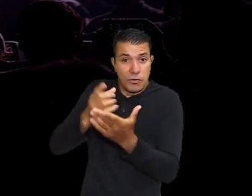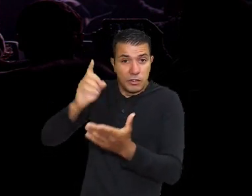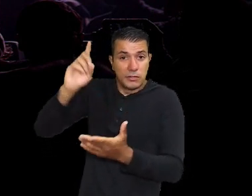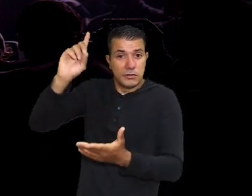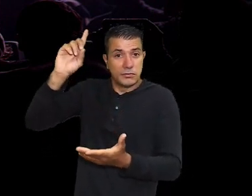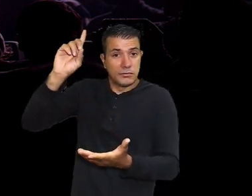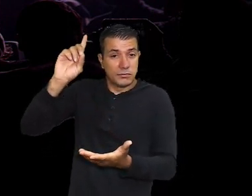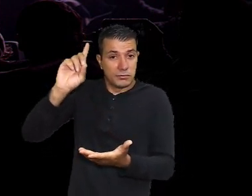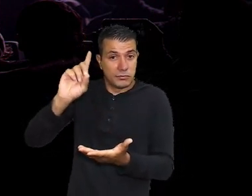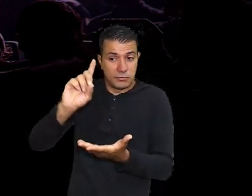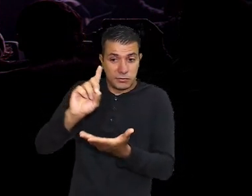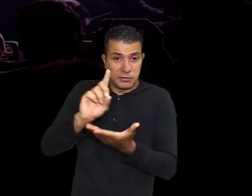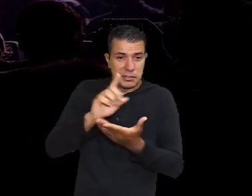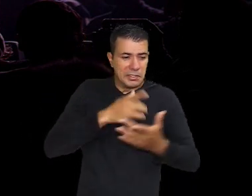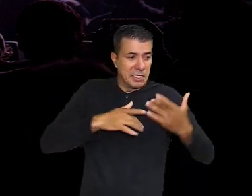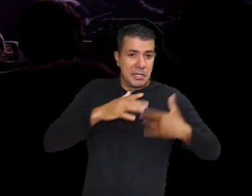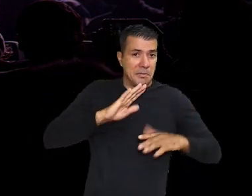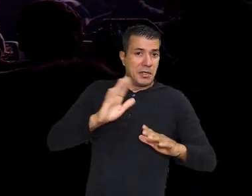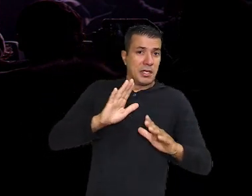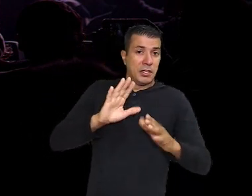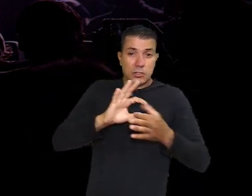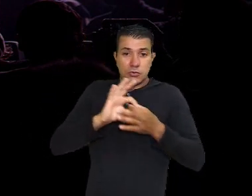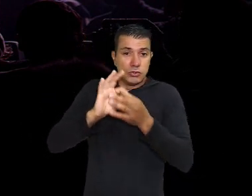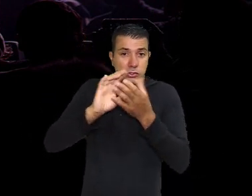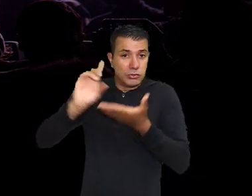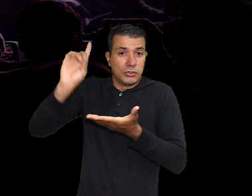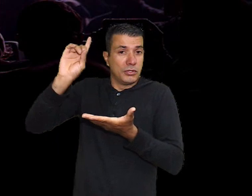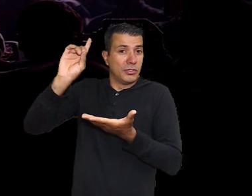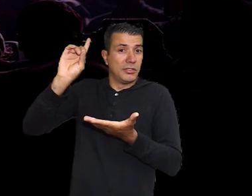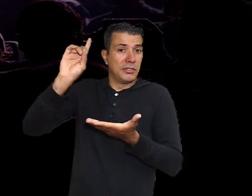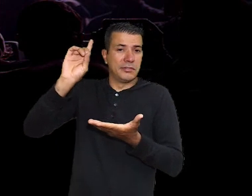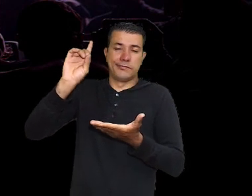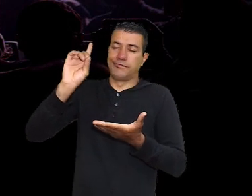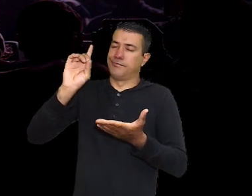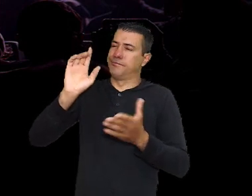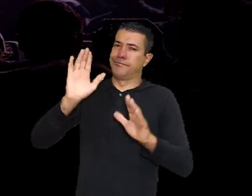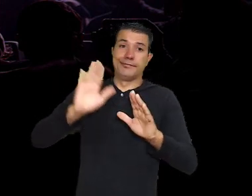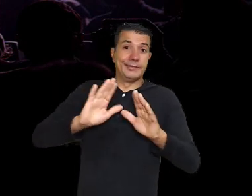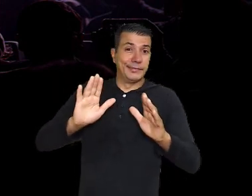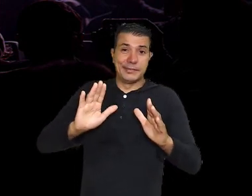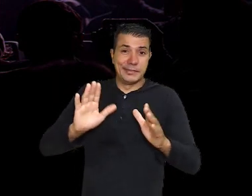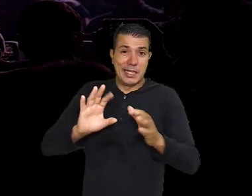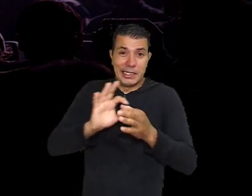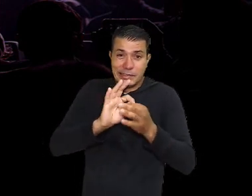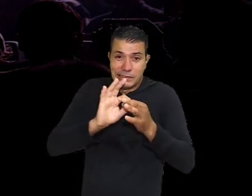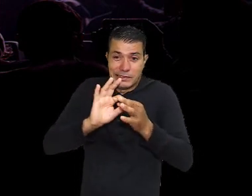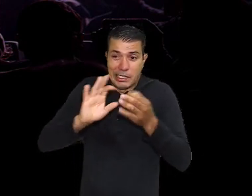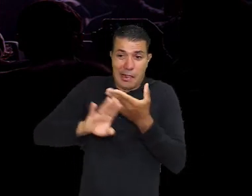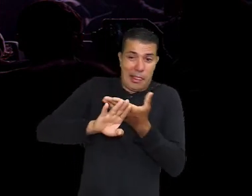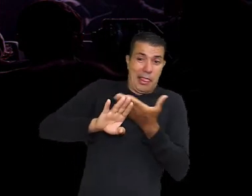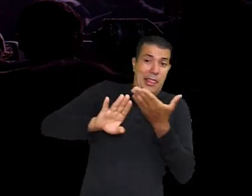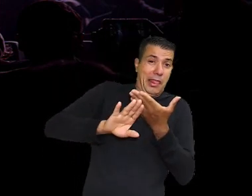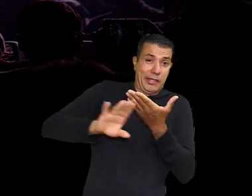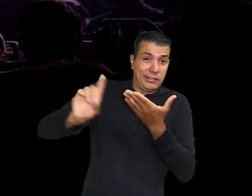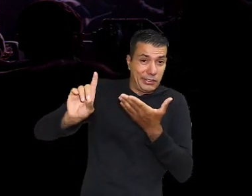Senhor Jesus, não há o que temer se andarmos com Deus, não há nada que nos separará do amor de Deus,